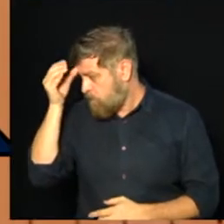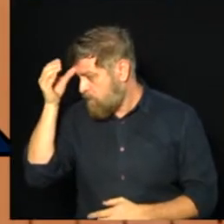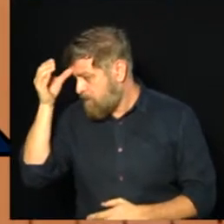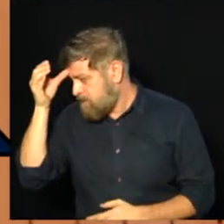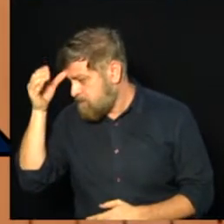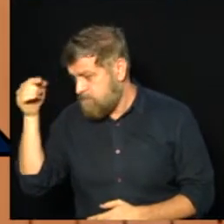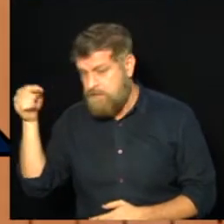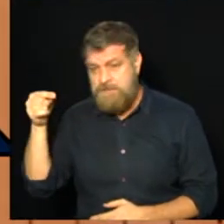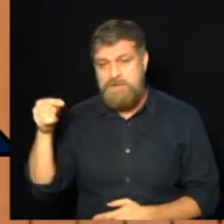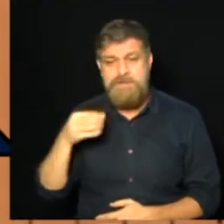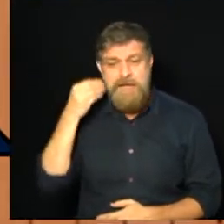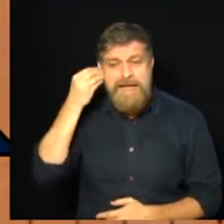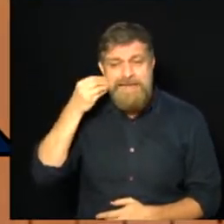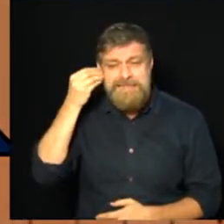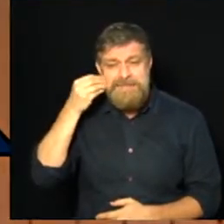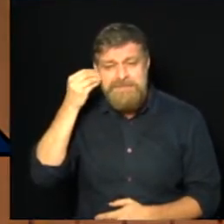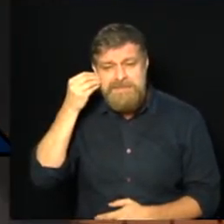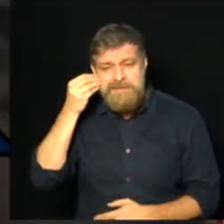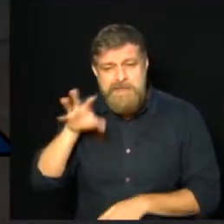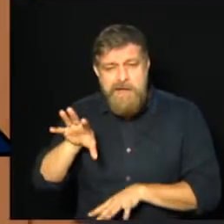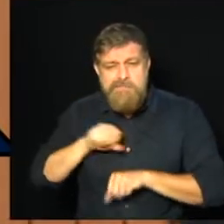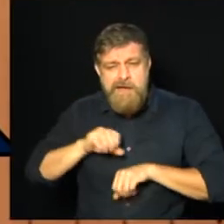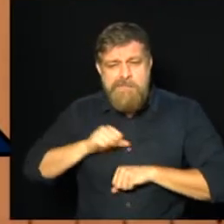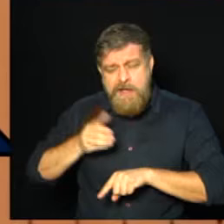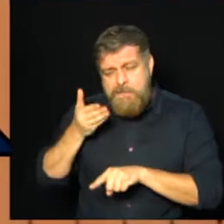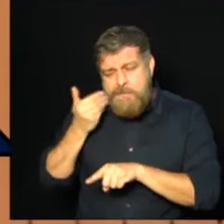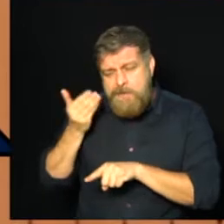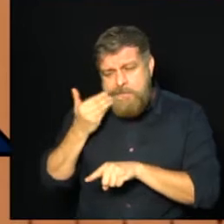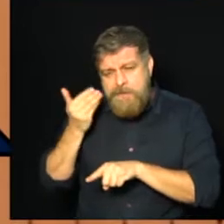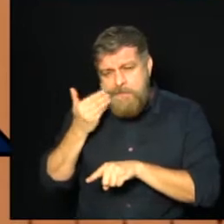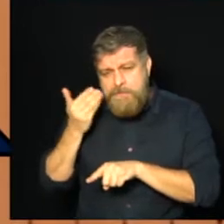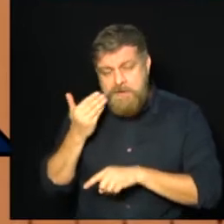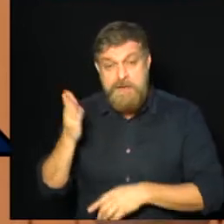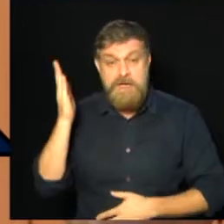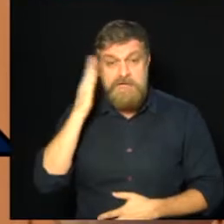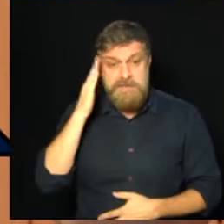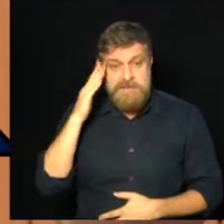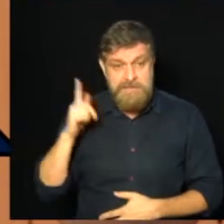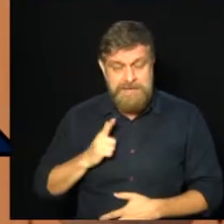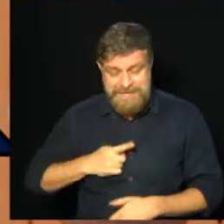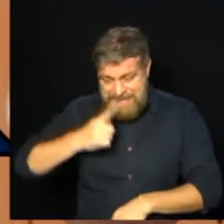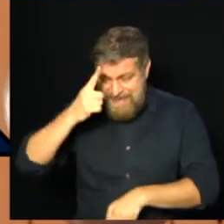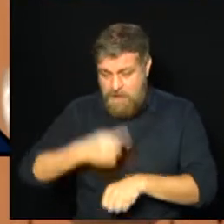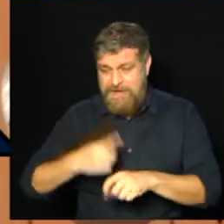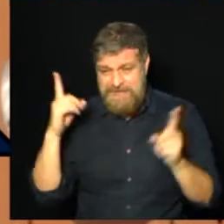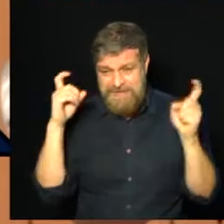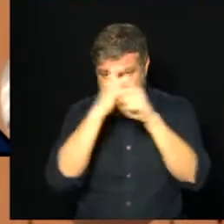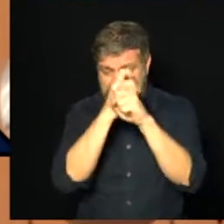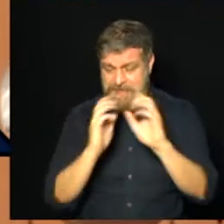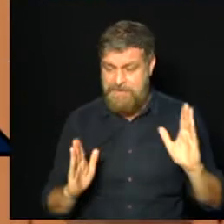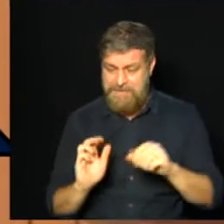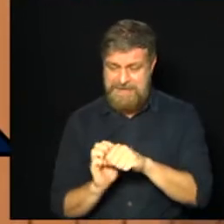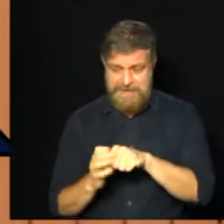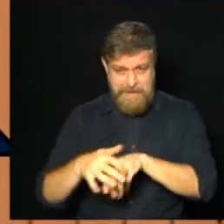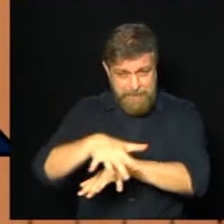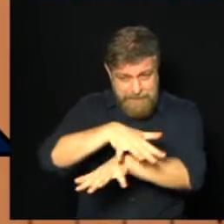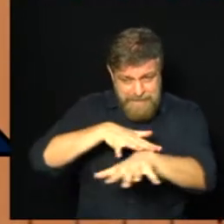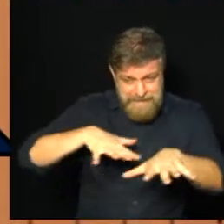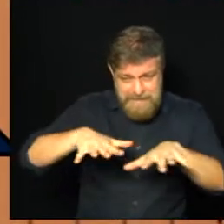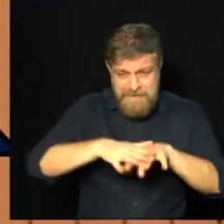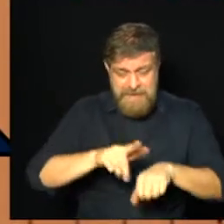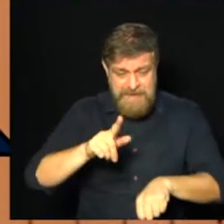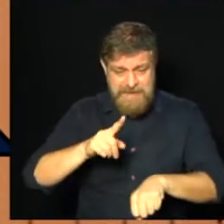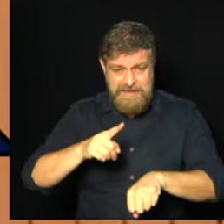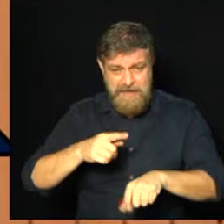sabedoria, o know-how. A gente sabe muito bem, quando o negócio aperta, como numa pandemia, que tem uma situação de